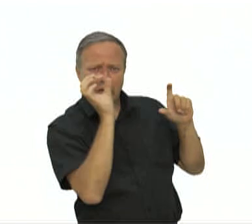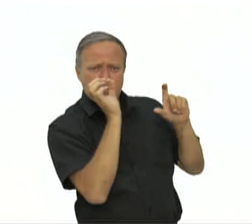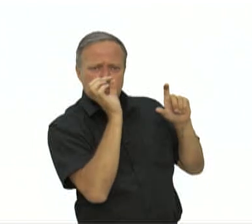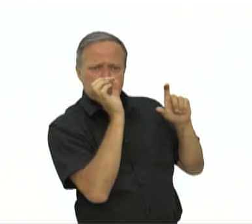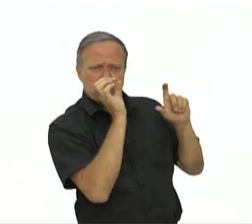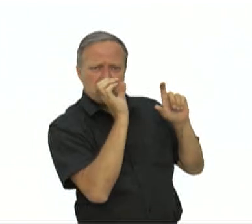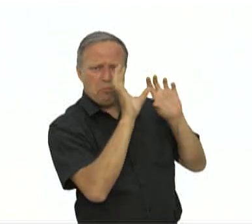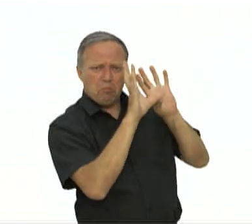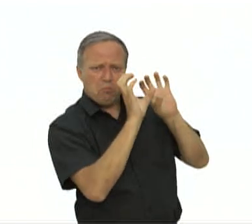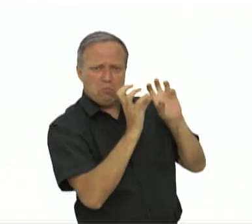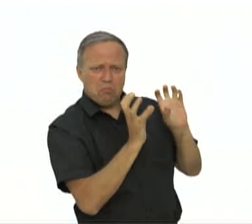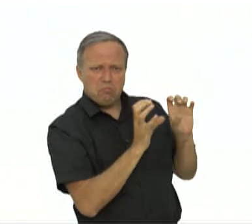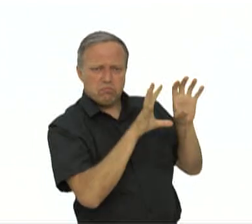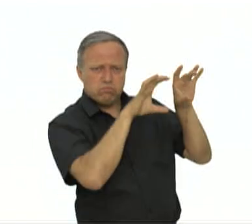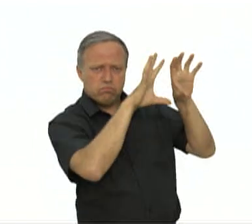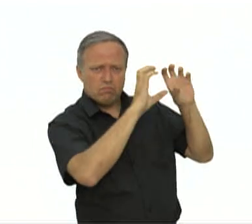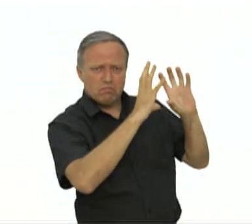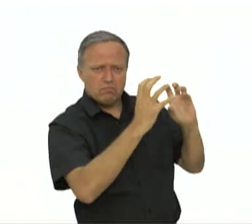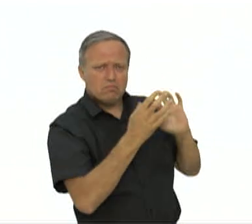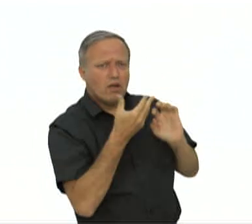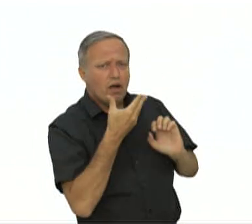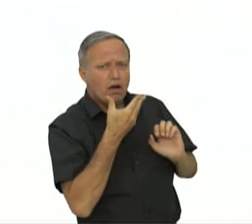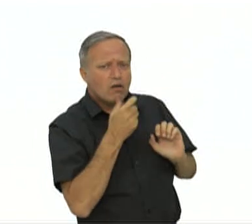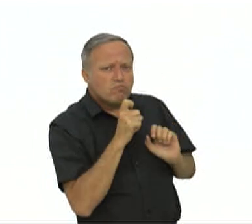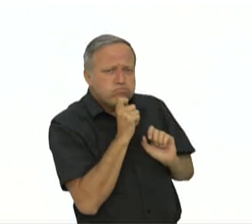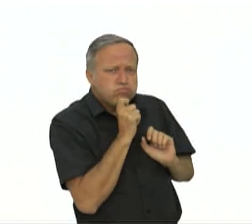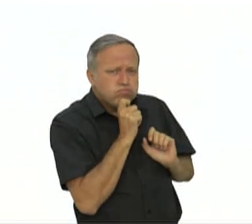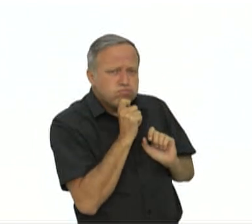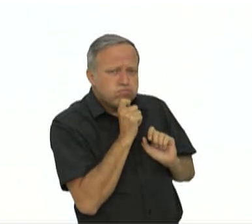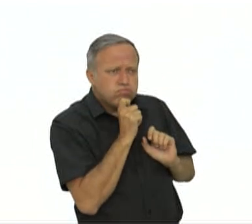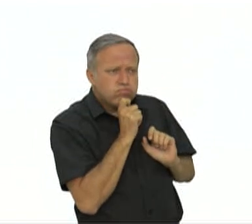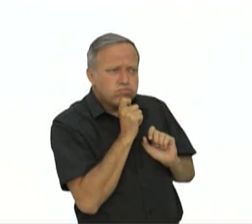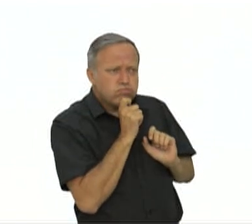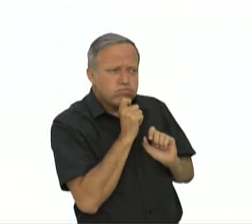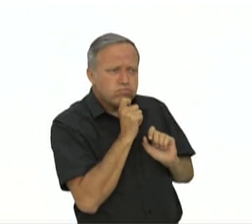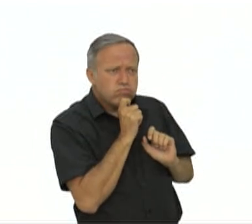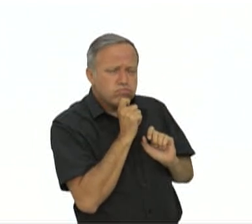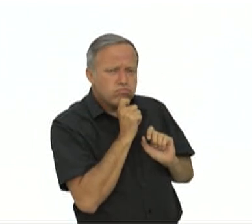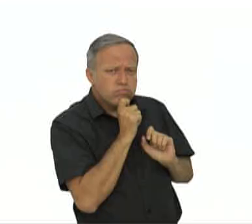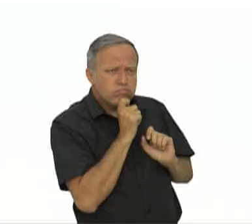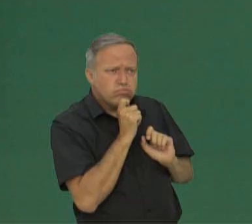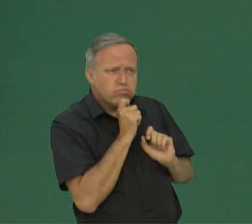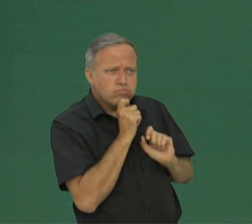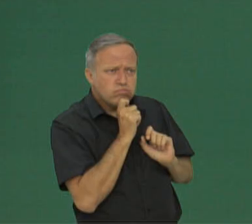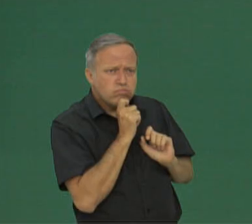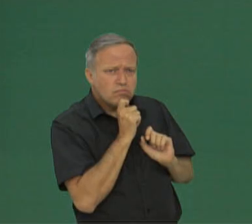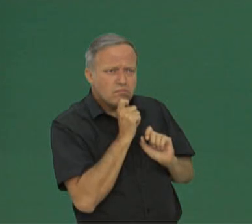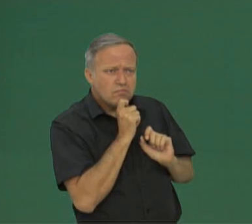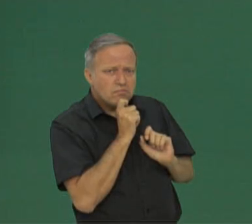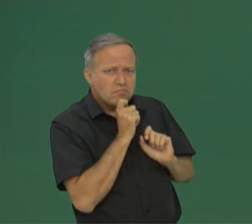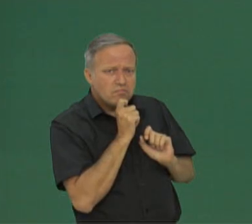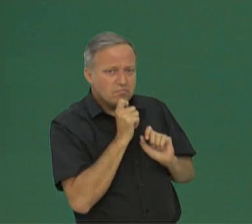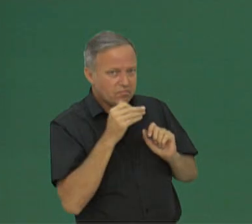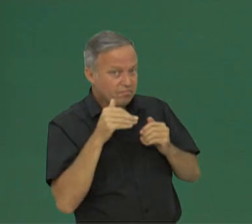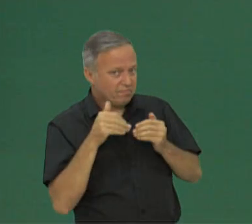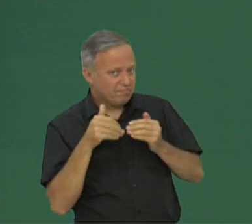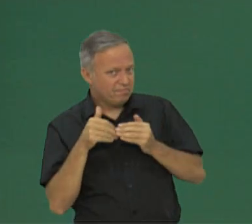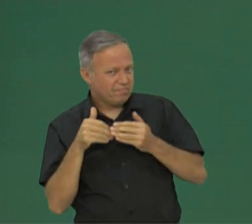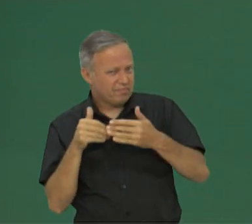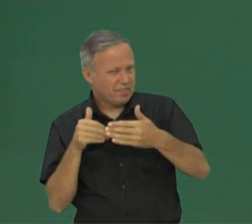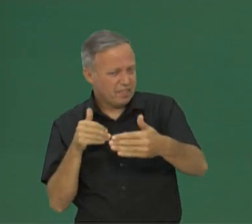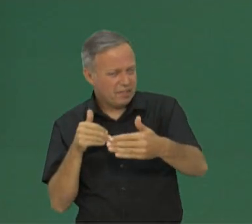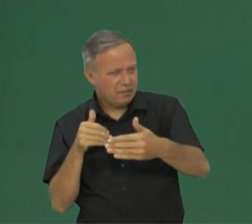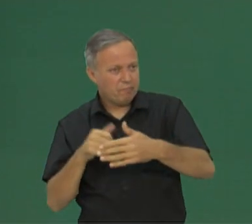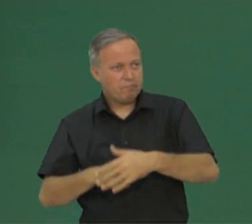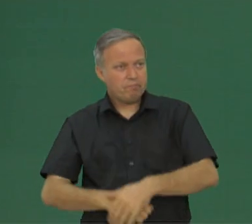é isso, né? A fotografia registra a arte que é passageira, né? Aquela que é efêmera. Vamos em frente? Vamos